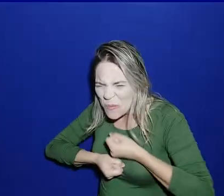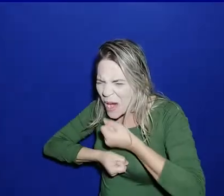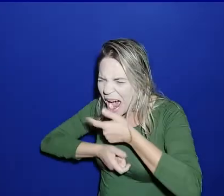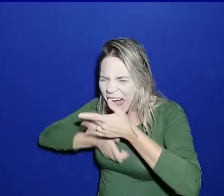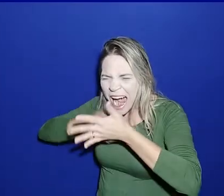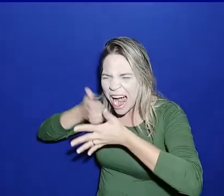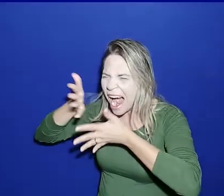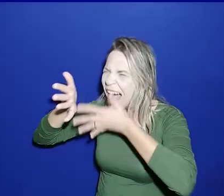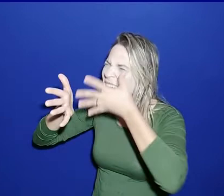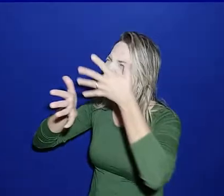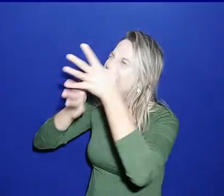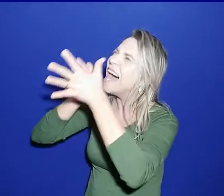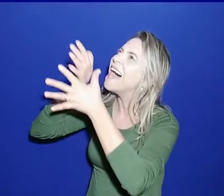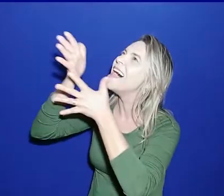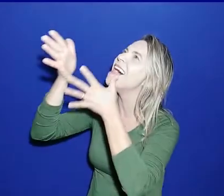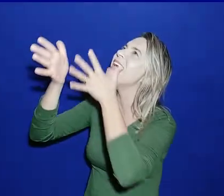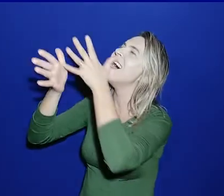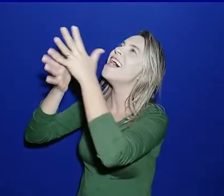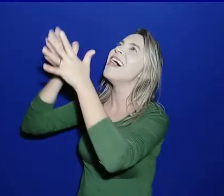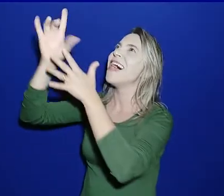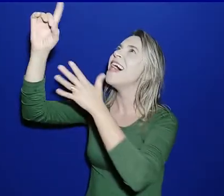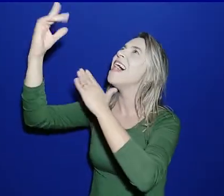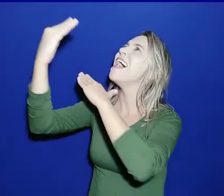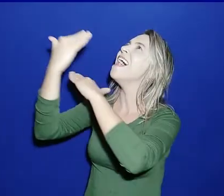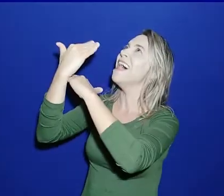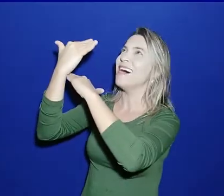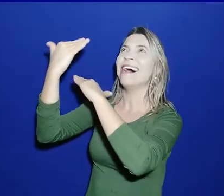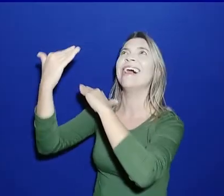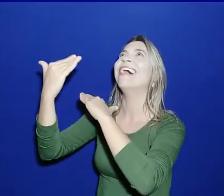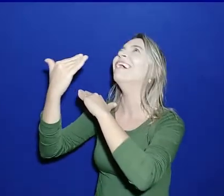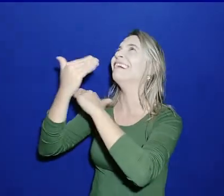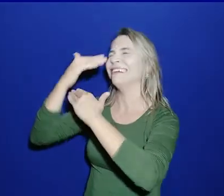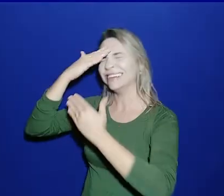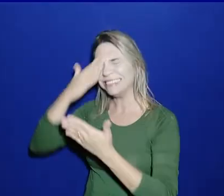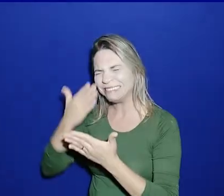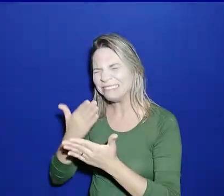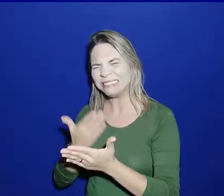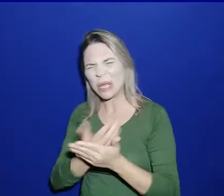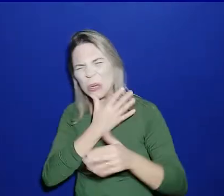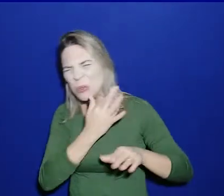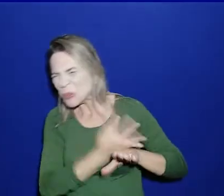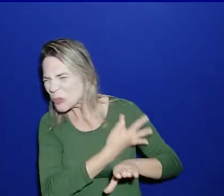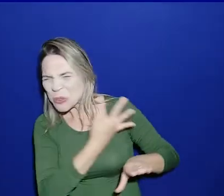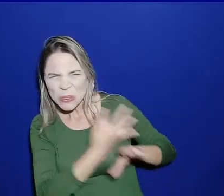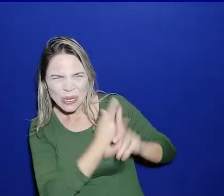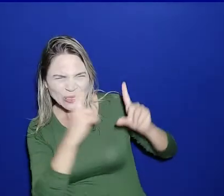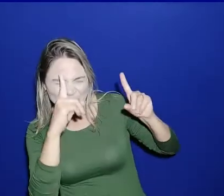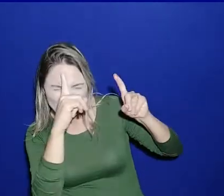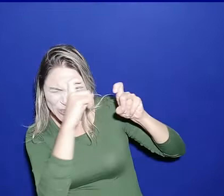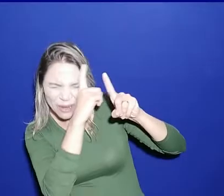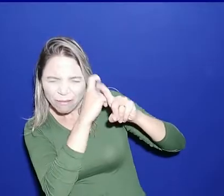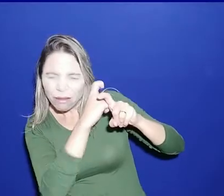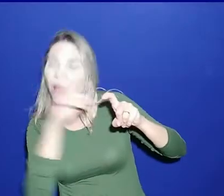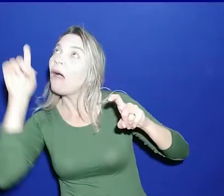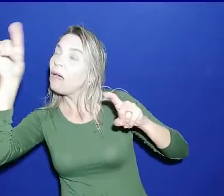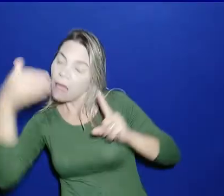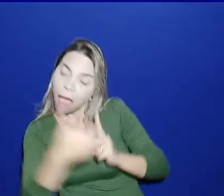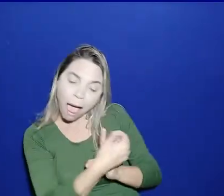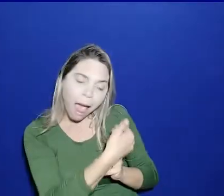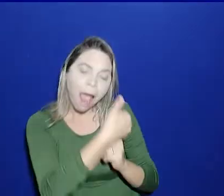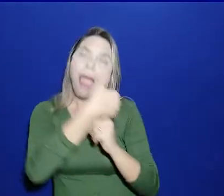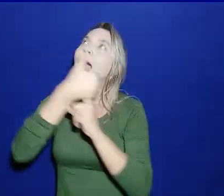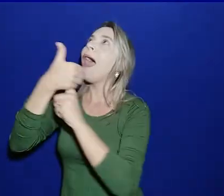é, e Ele não permite um fardo que eu não possa